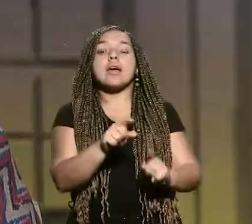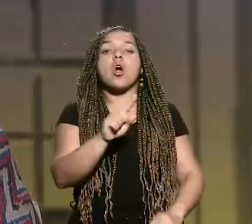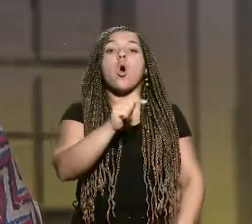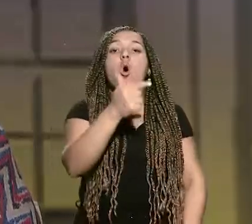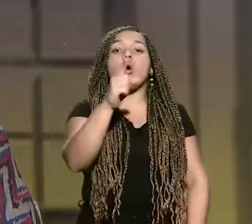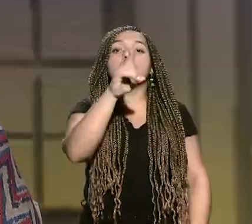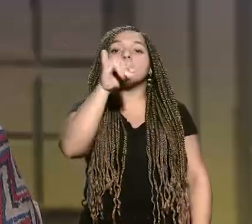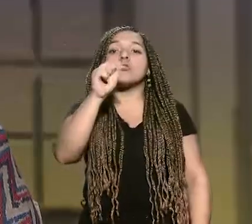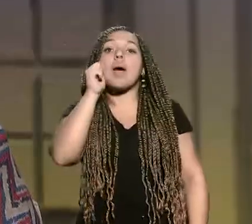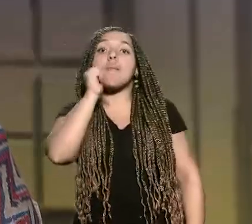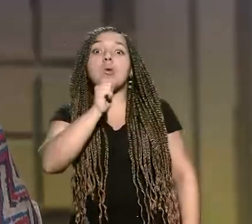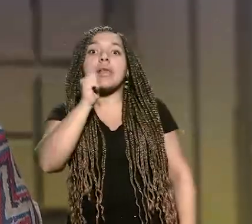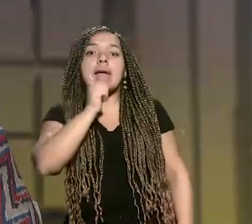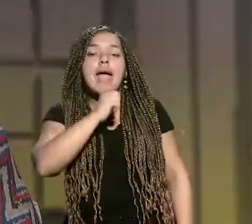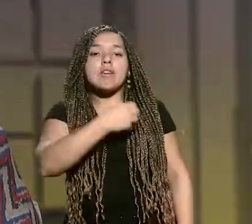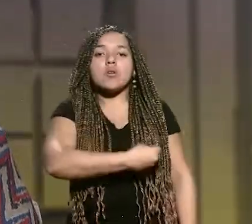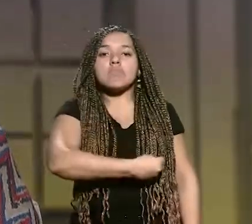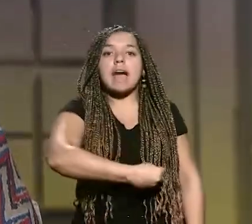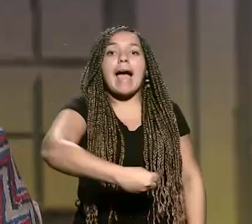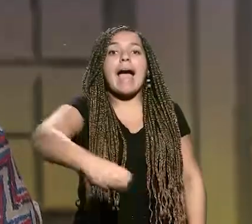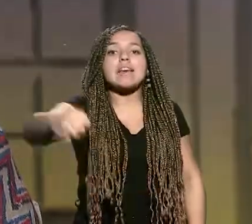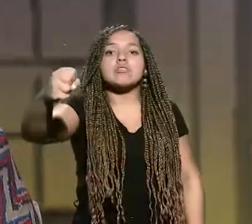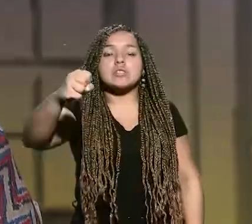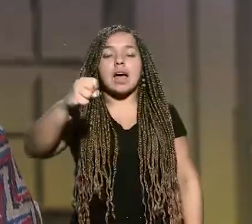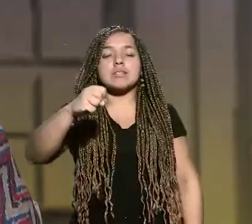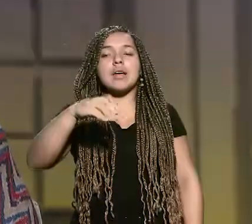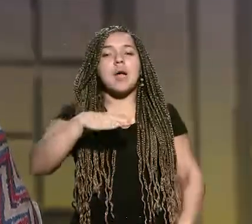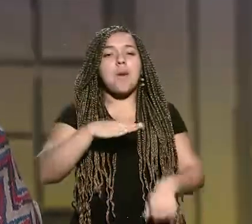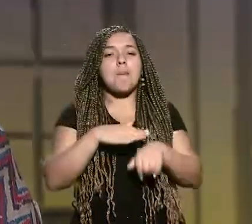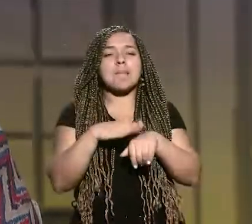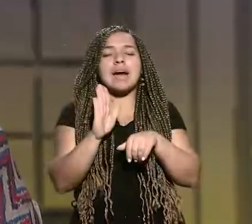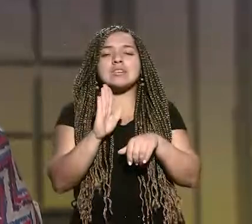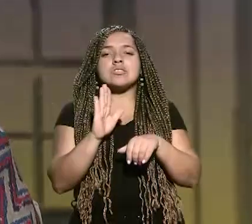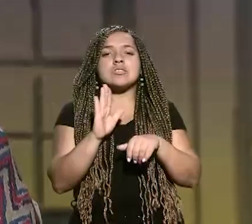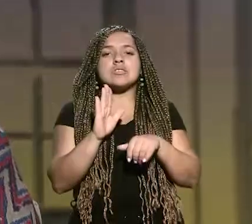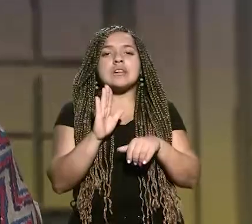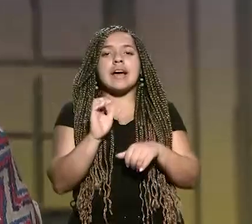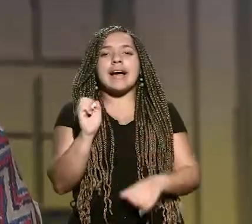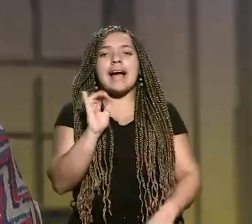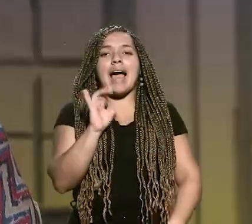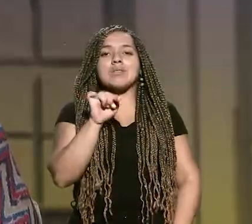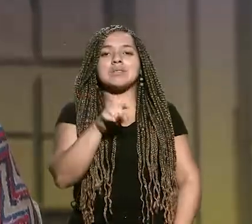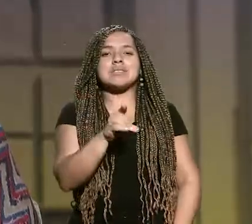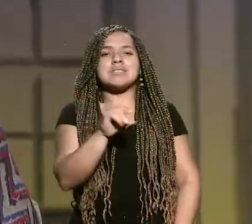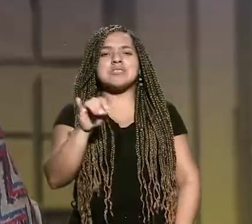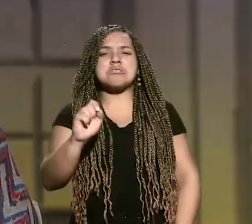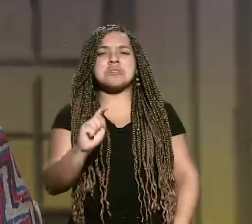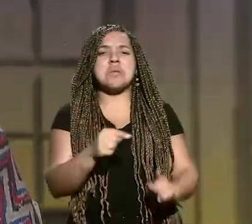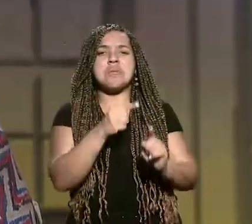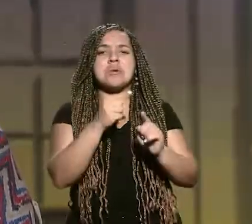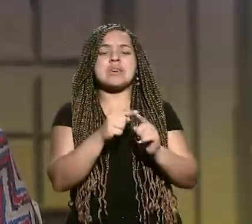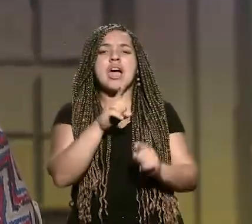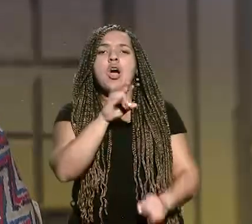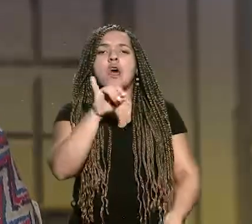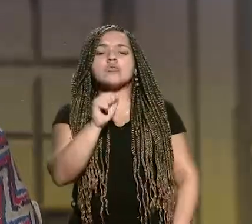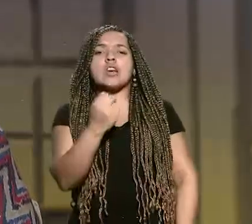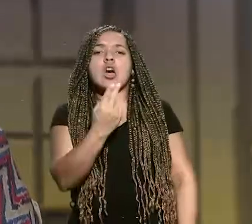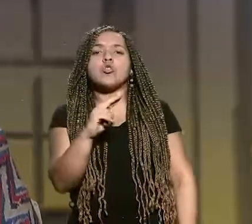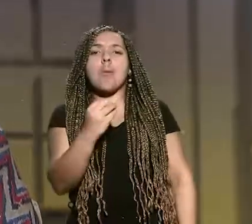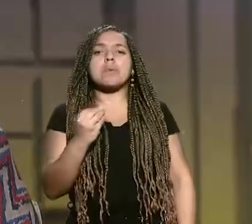o novembro. Um novembro que também é uma luta histórica. E aí a gente tem que ampliar isso para o ano todo, já que a gente